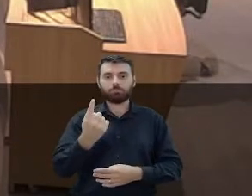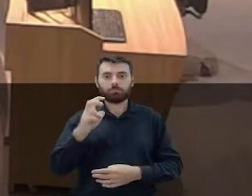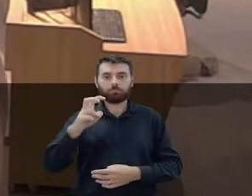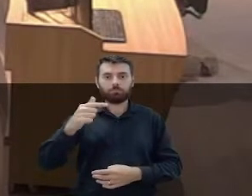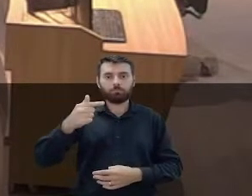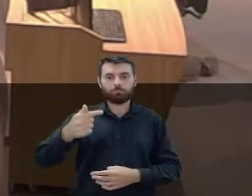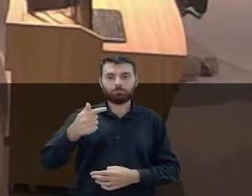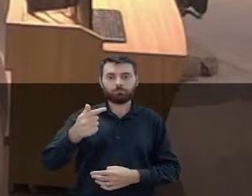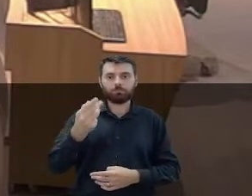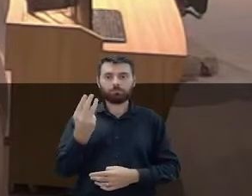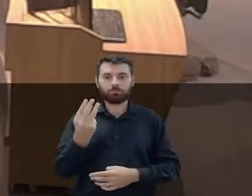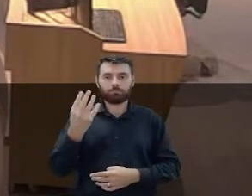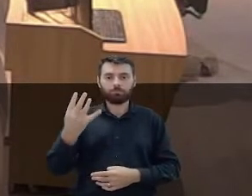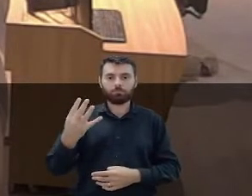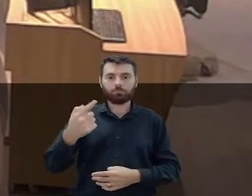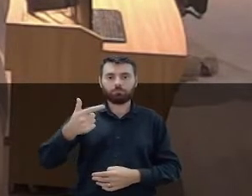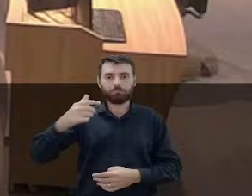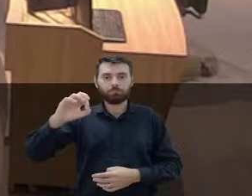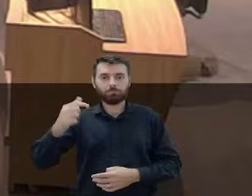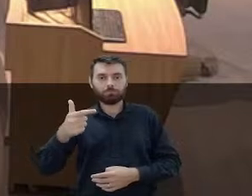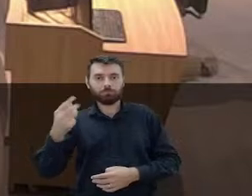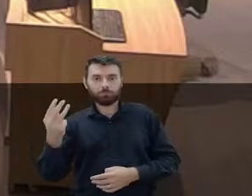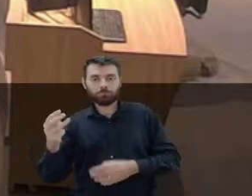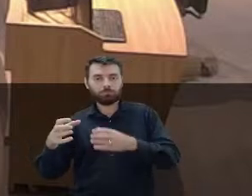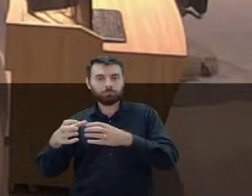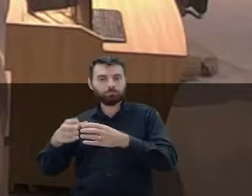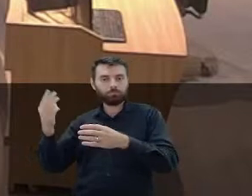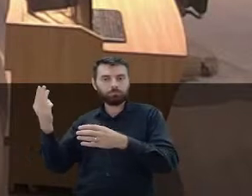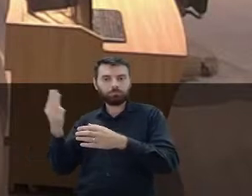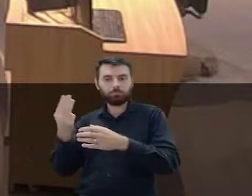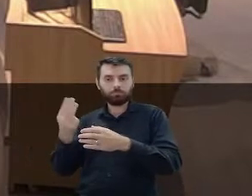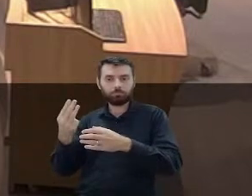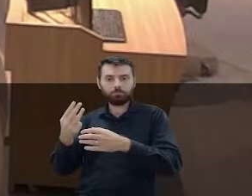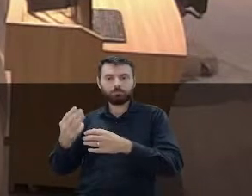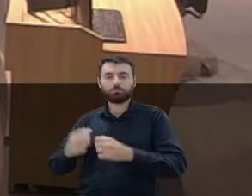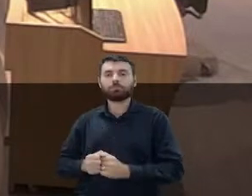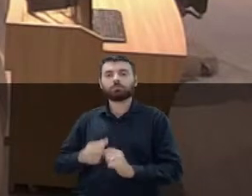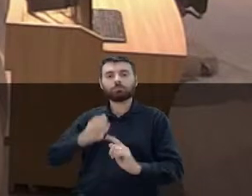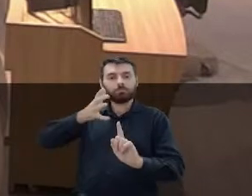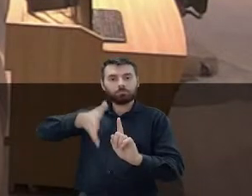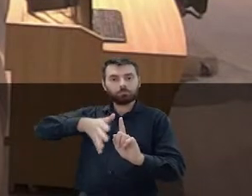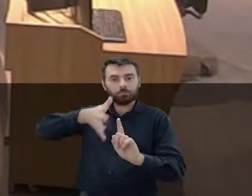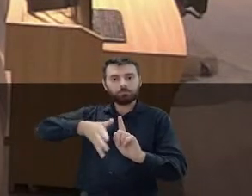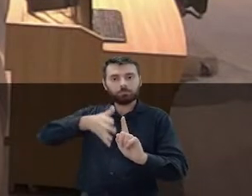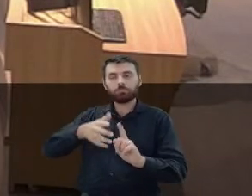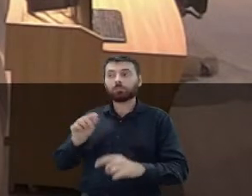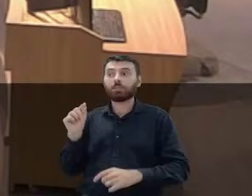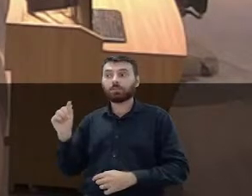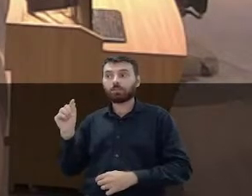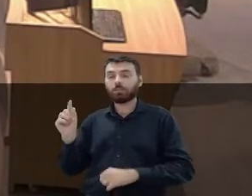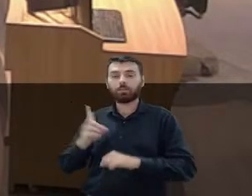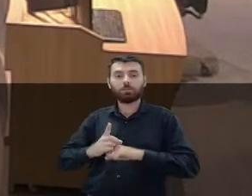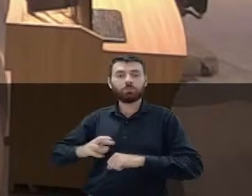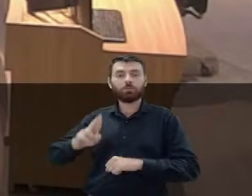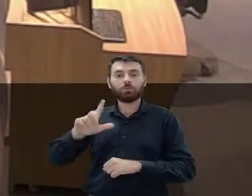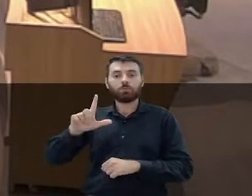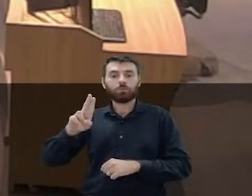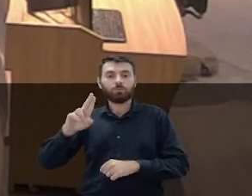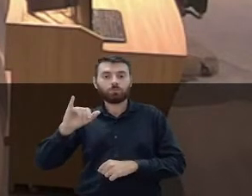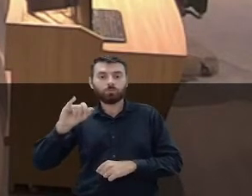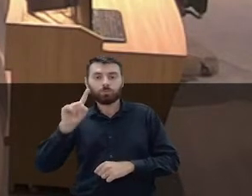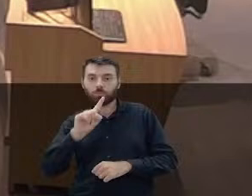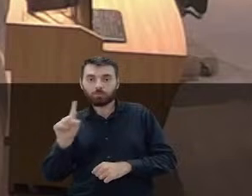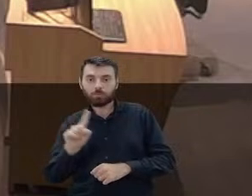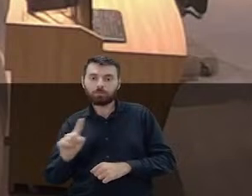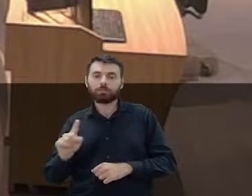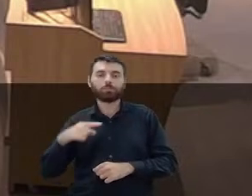24.157, dígito 34/2023, terceira vara. Inscrito para sustentação oral, doutor Luiz Rafael de Mello, advogado